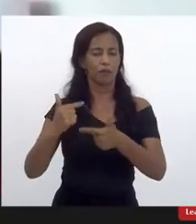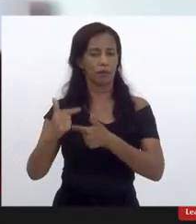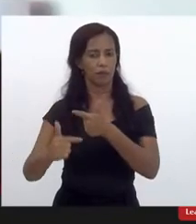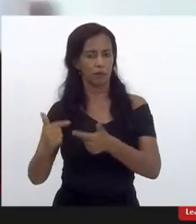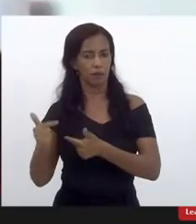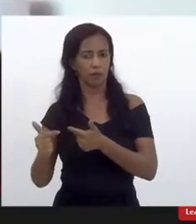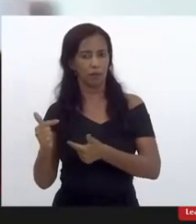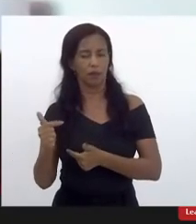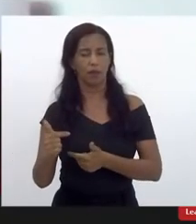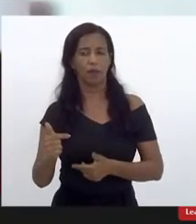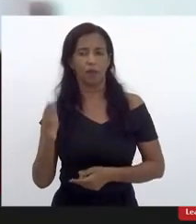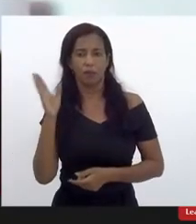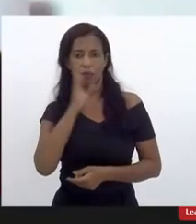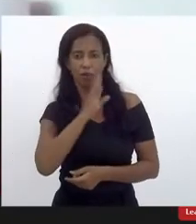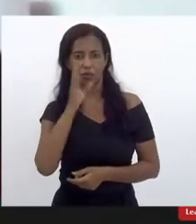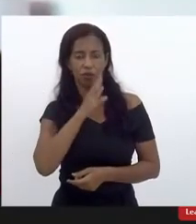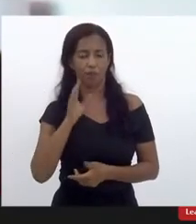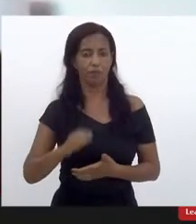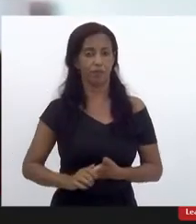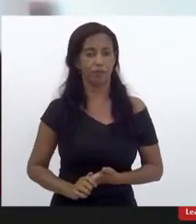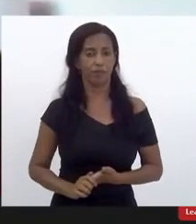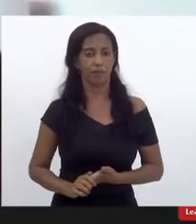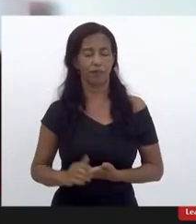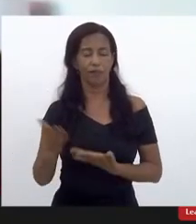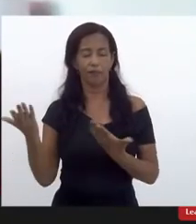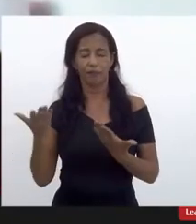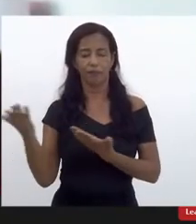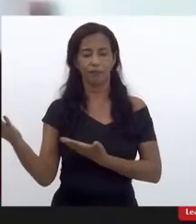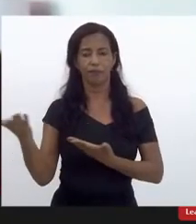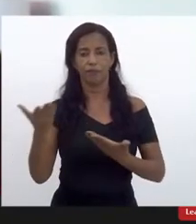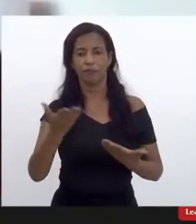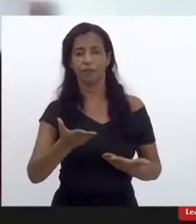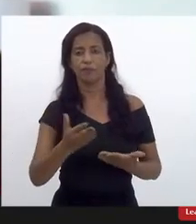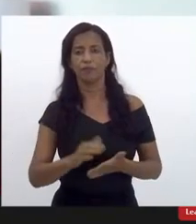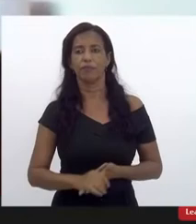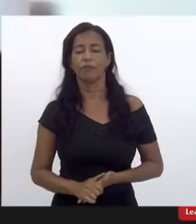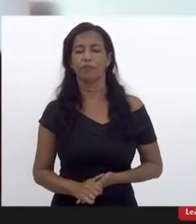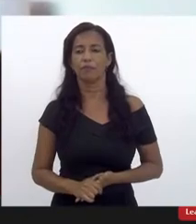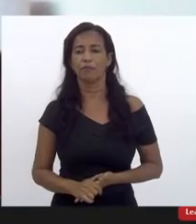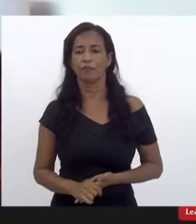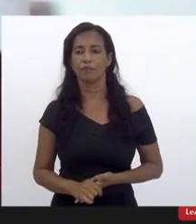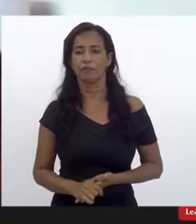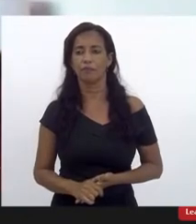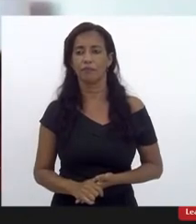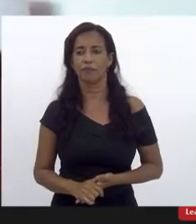rápido possível. Né? Eu gostaria agora de chamar, para fazer uso da palavra,